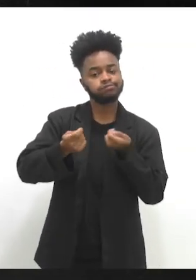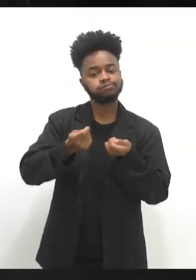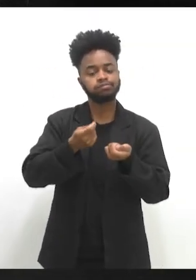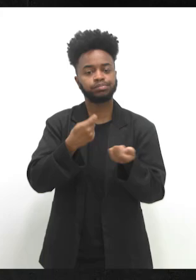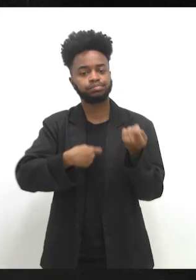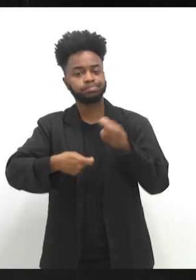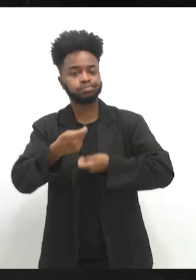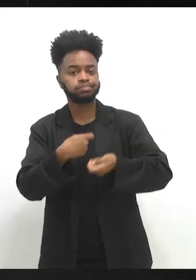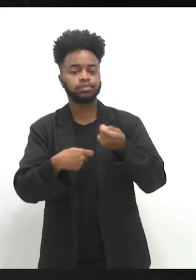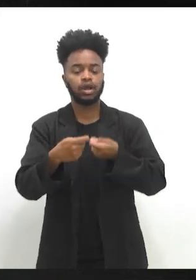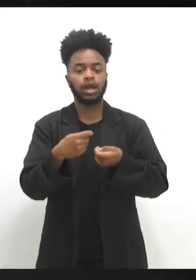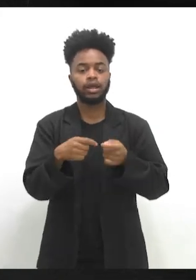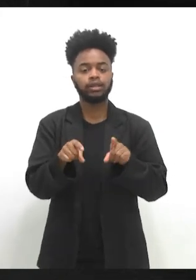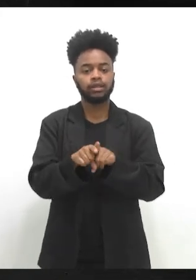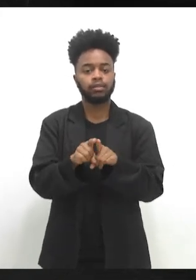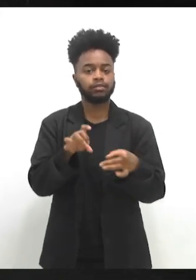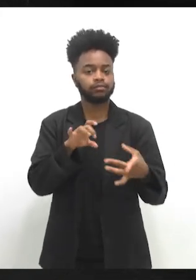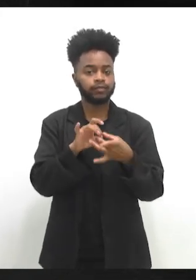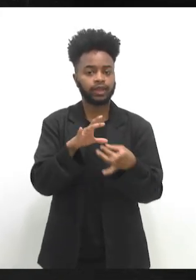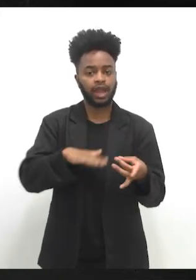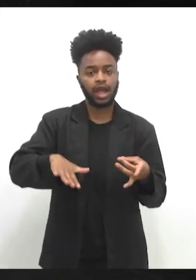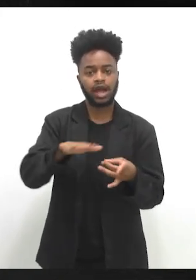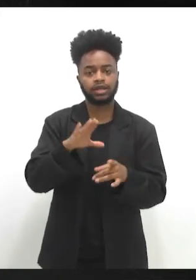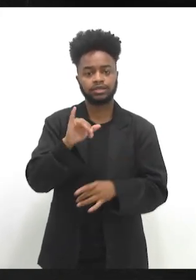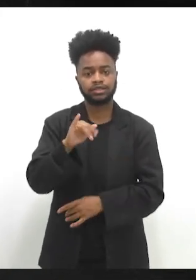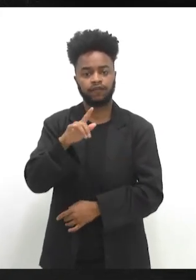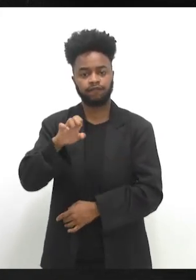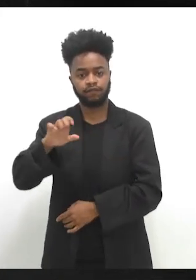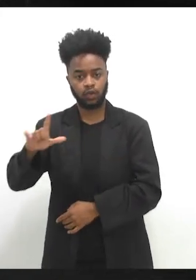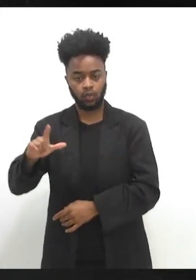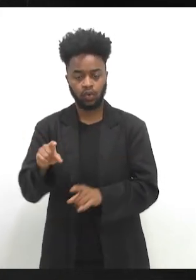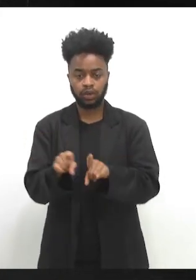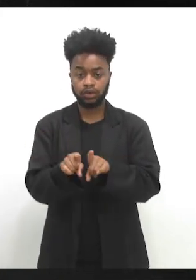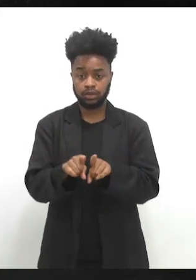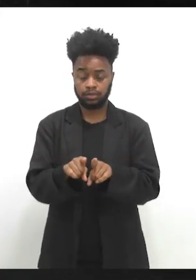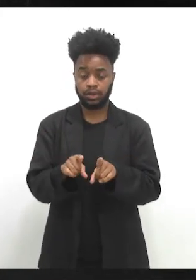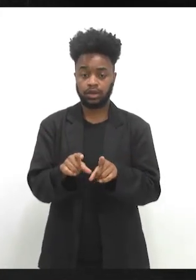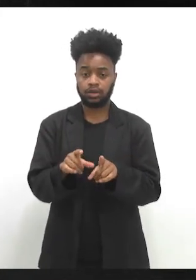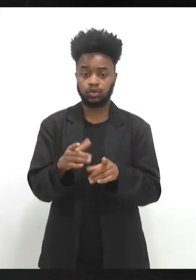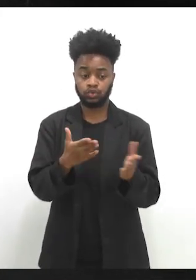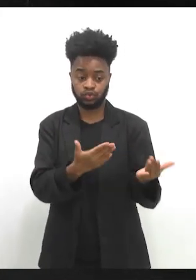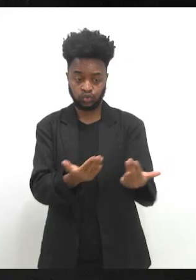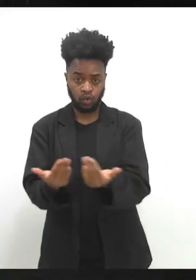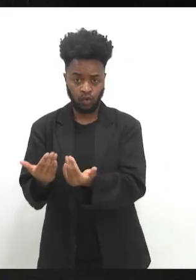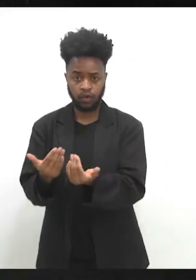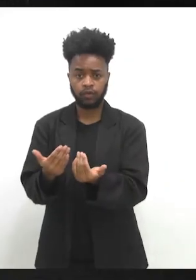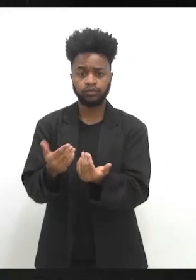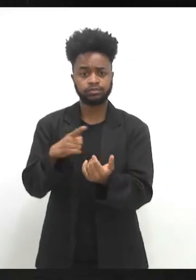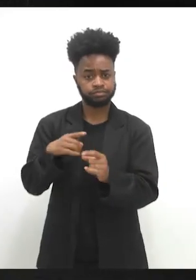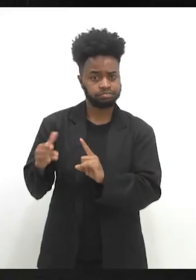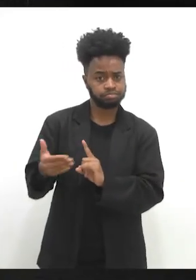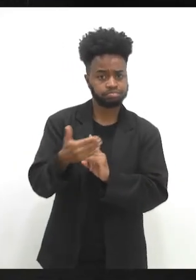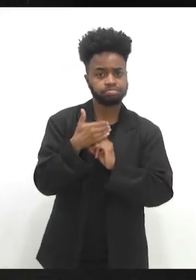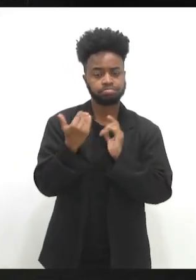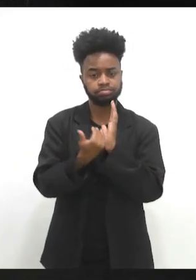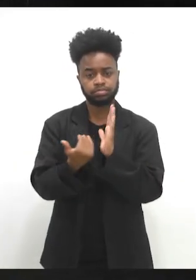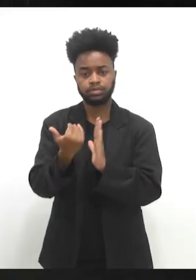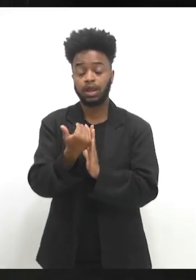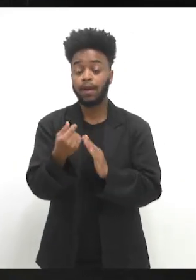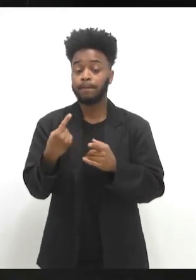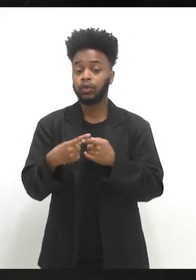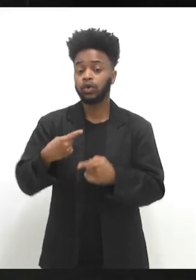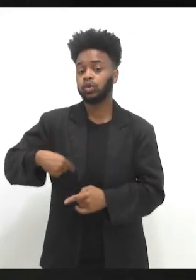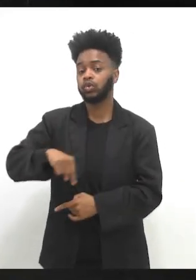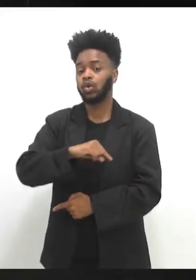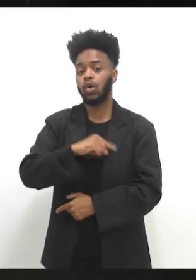que trata muito, né, dentro desse âmbito na parte civil. Então, esses jovens eles são muito bem acolhidos ali,